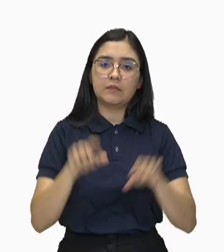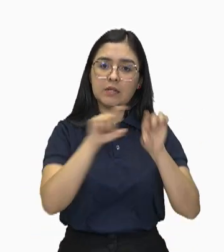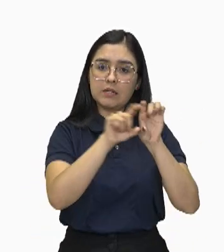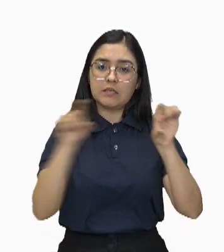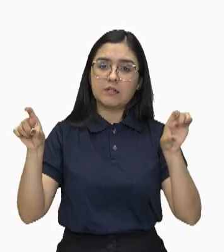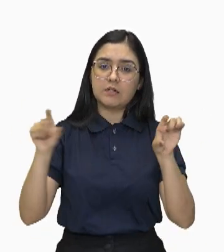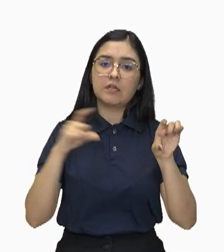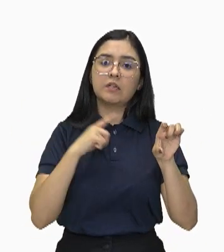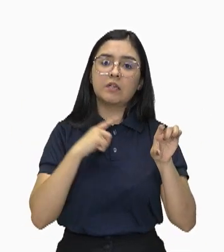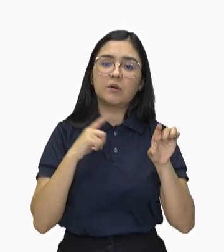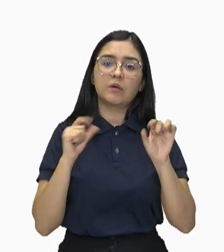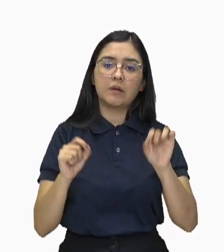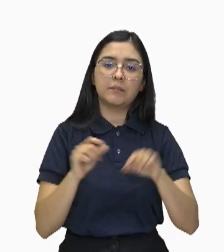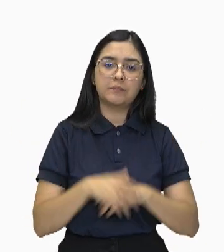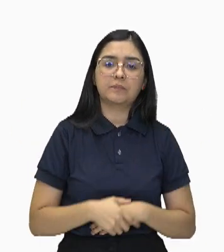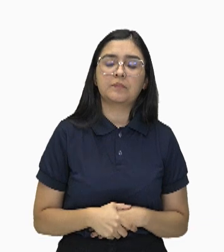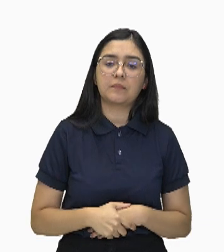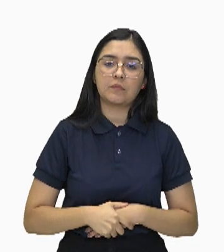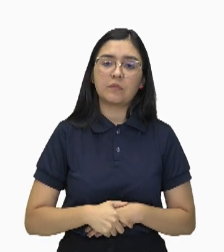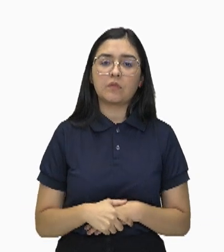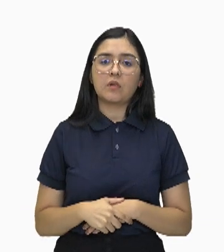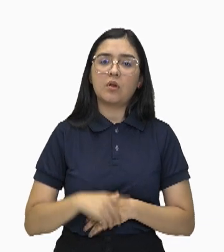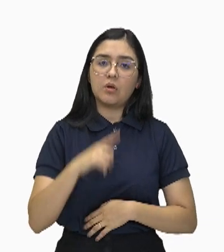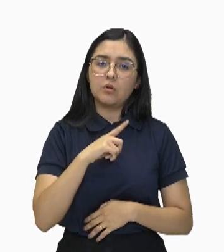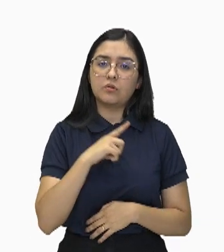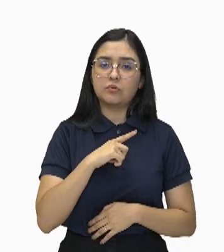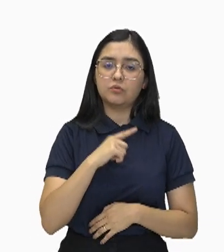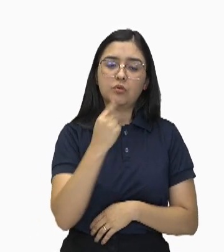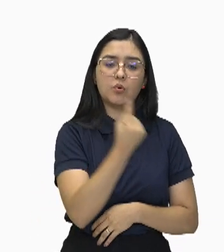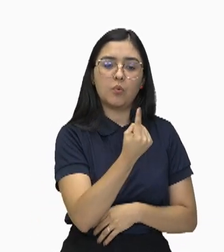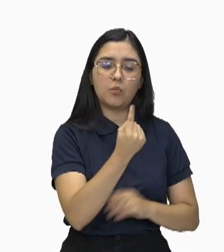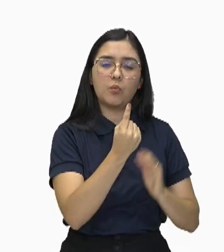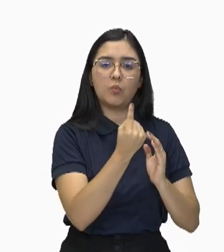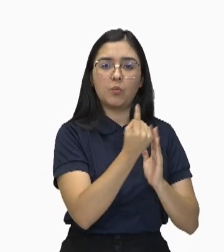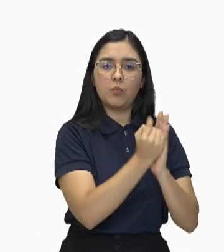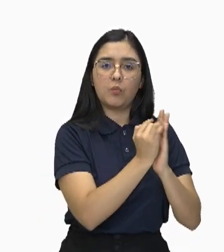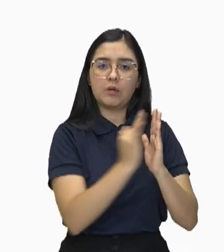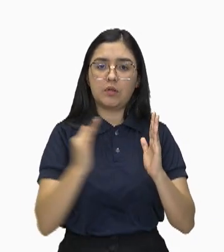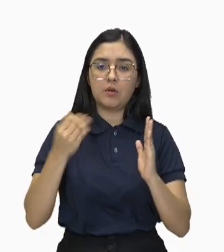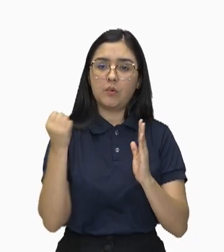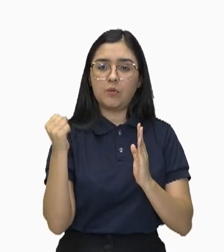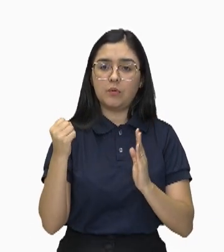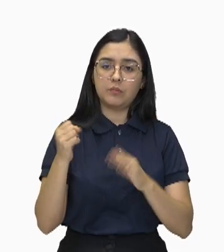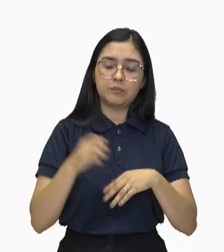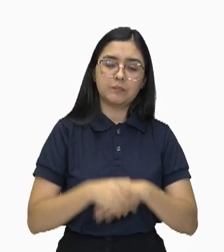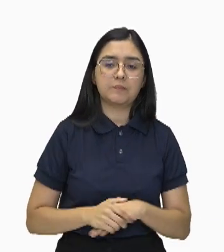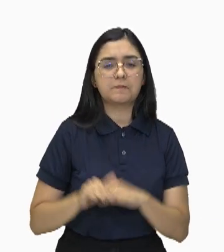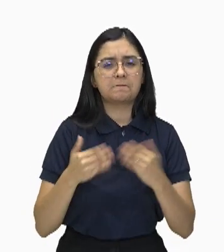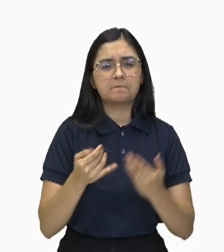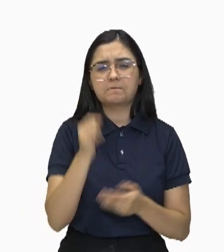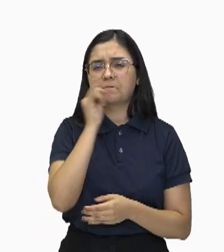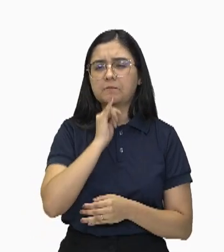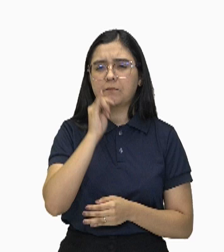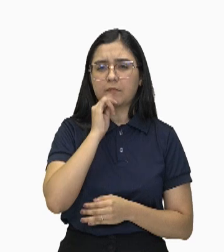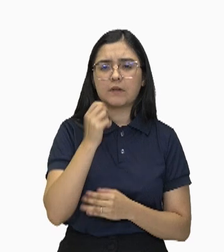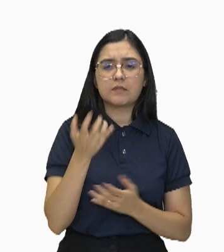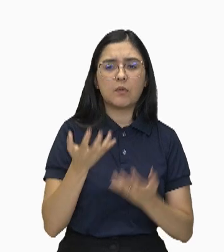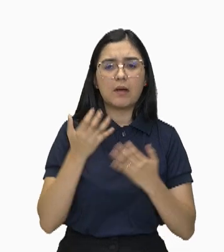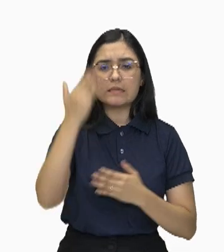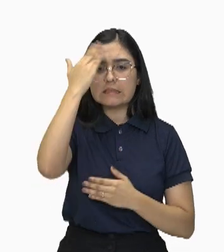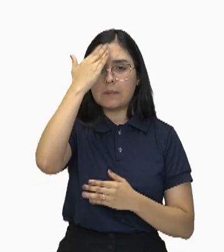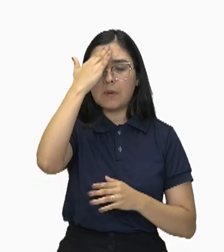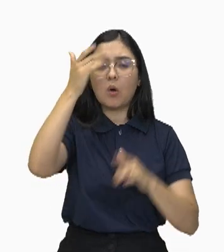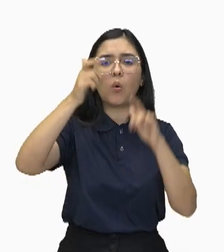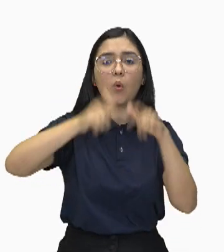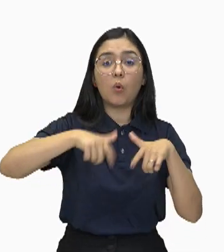que vai de 1 até 8. Tá? Então, quando eu quero me referir a uma determinada casa